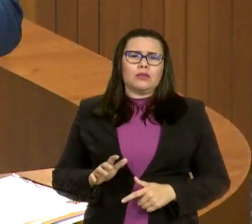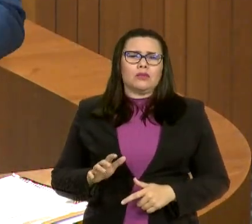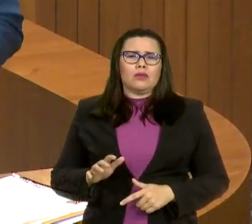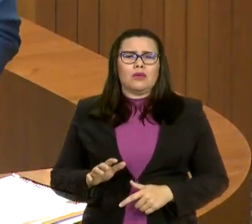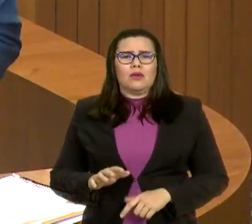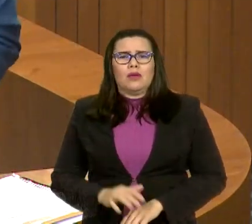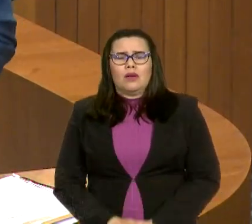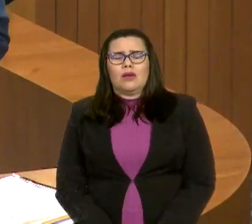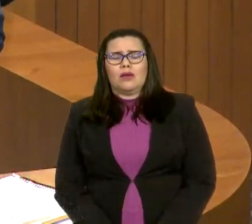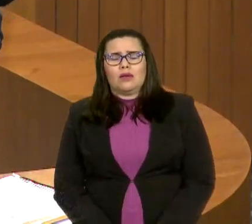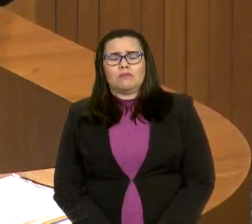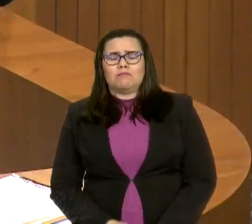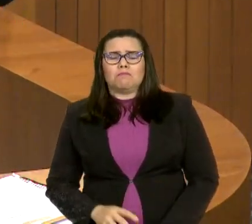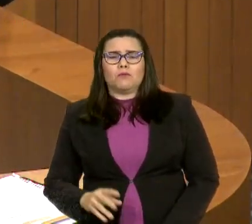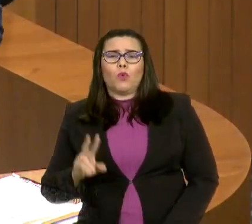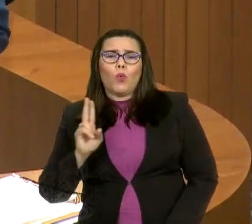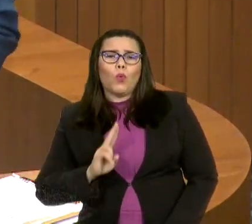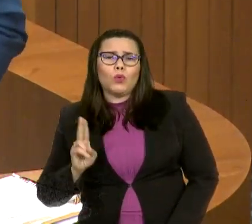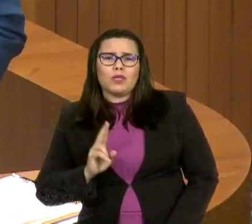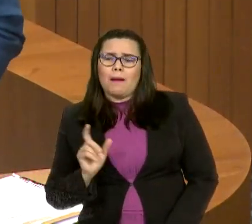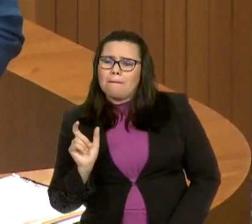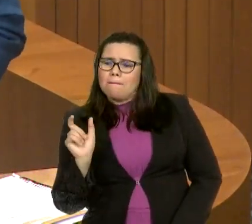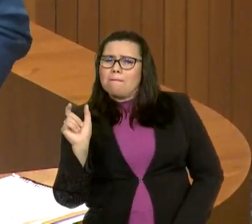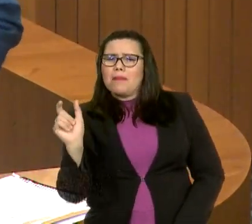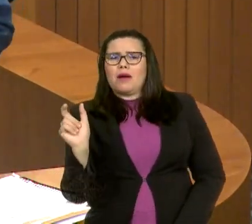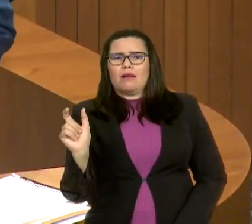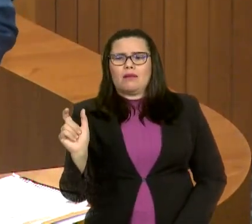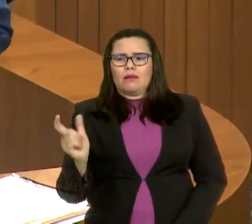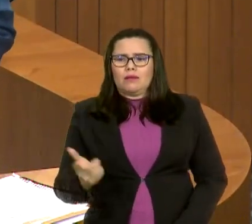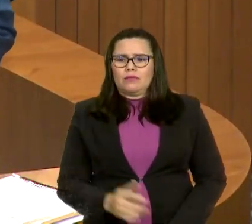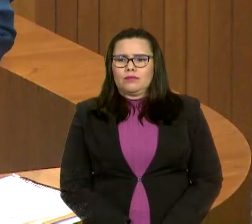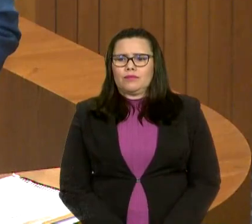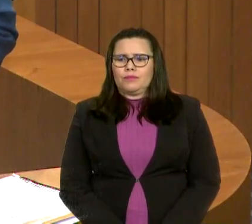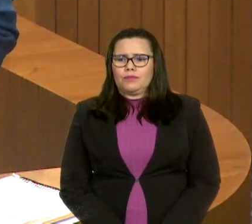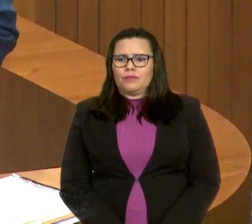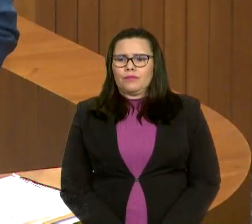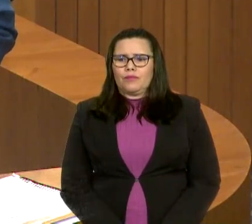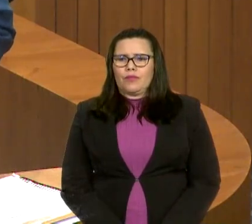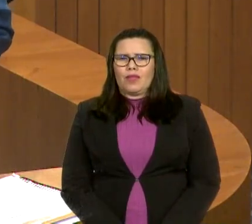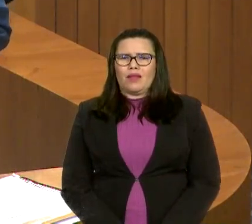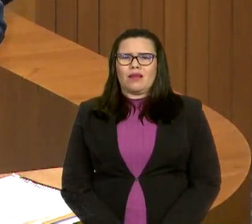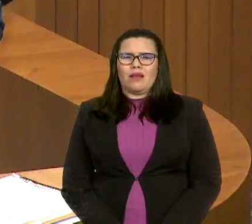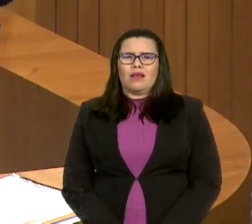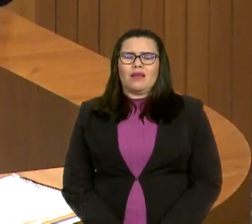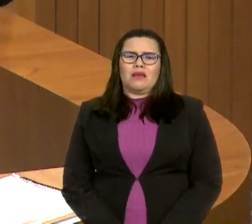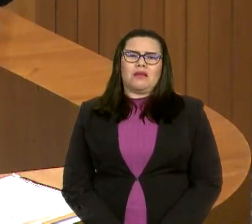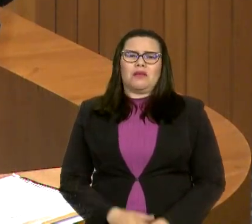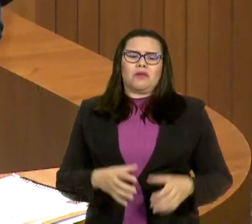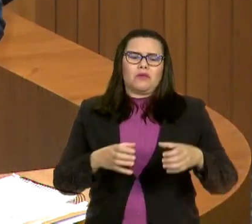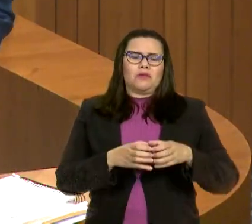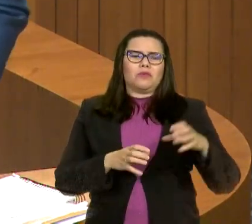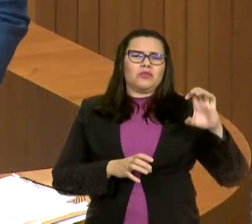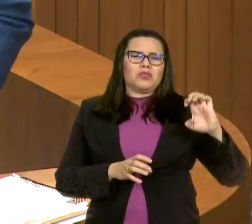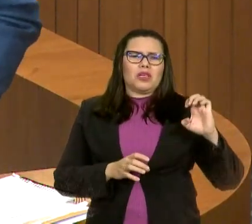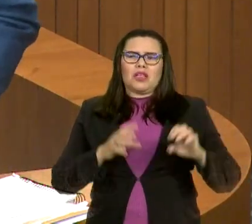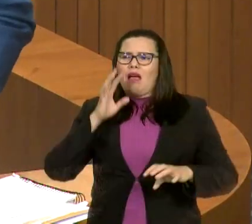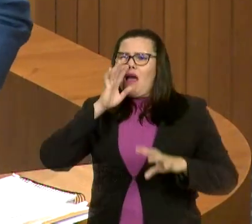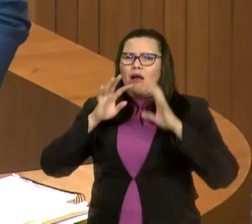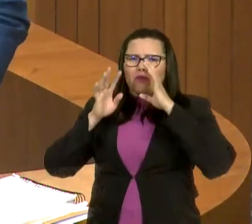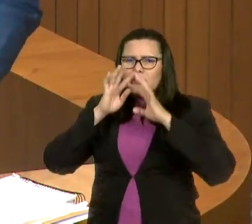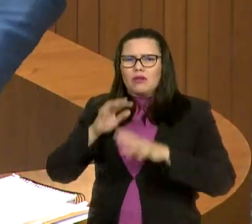Porque eu achei uma covardia o que foi feito com o desembargador Raimundo, que nunca tive a oportunidade nem de saber, que se passar na minha frente, eu não sei